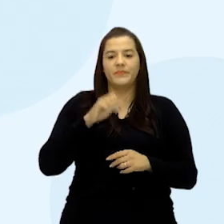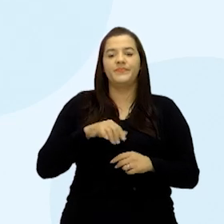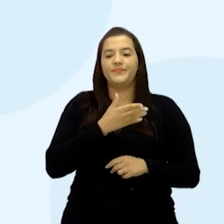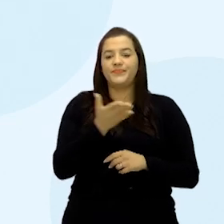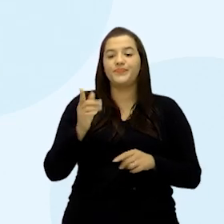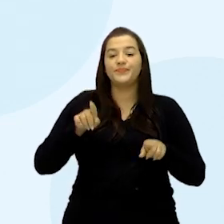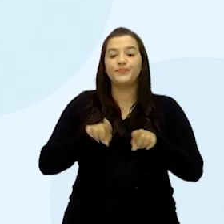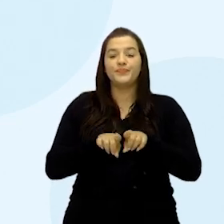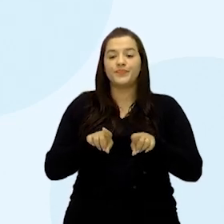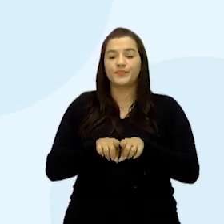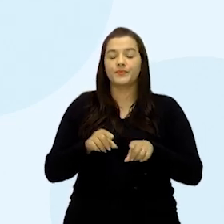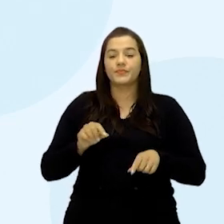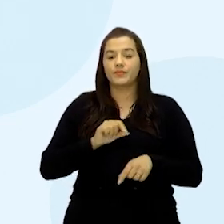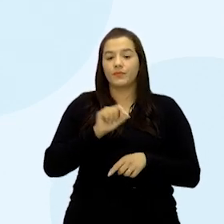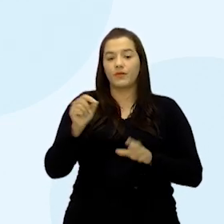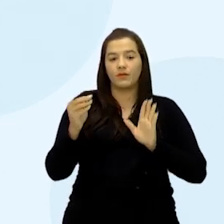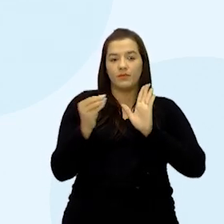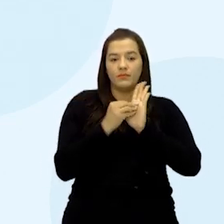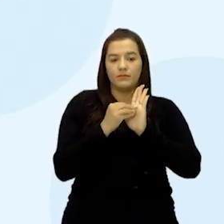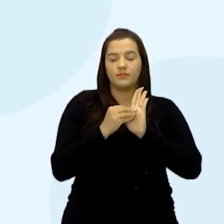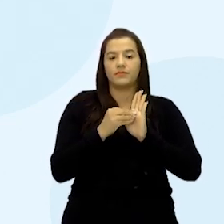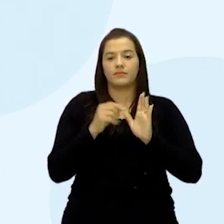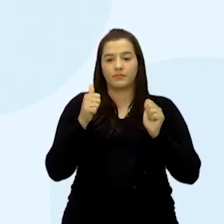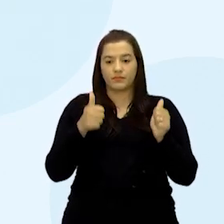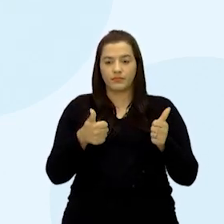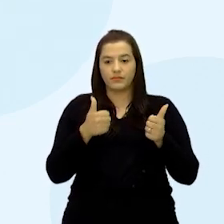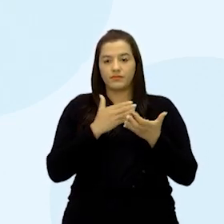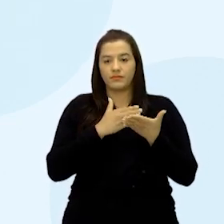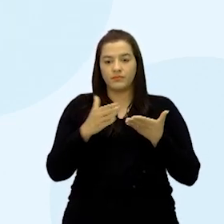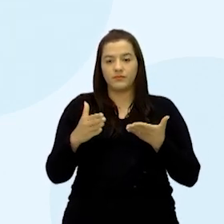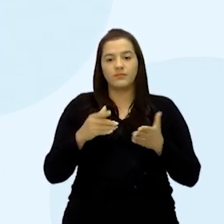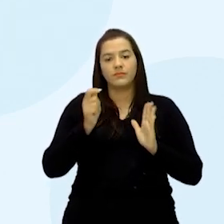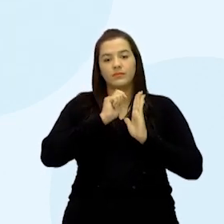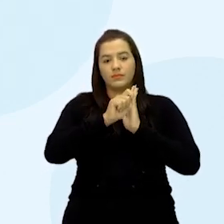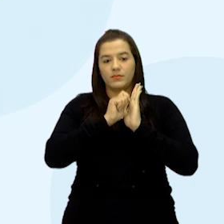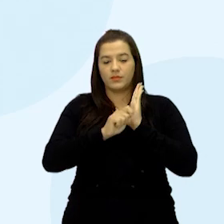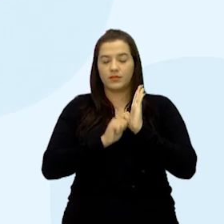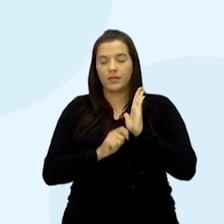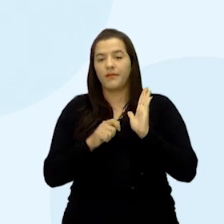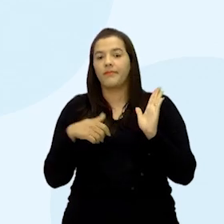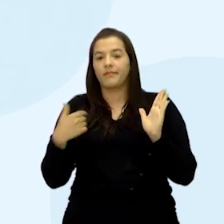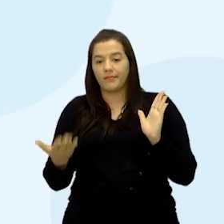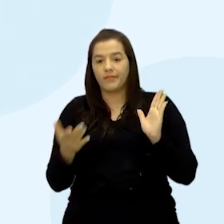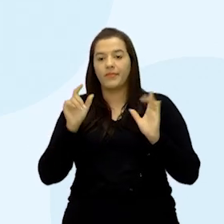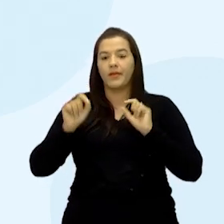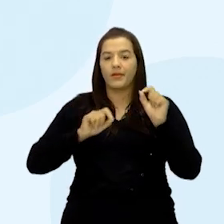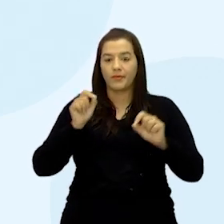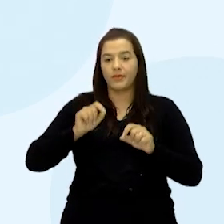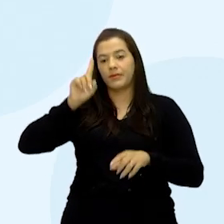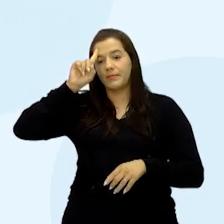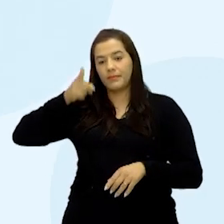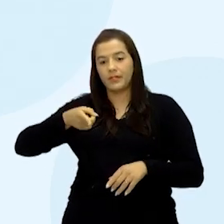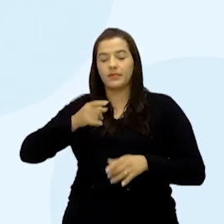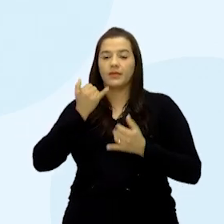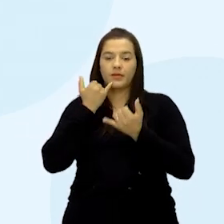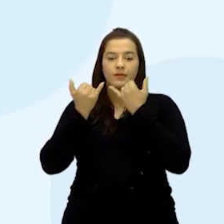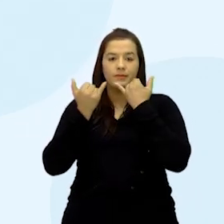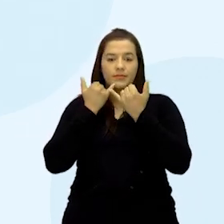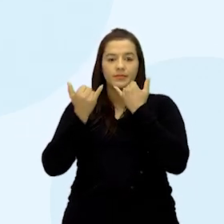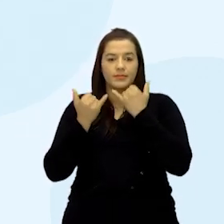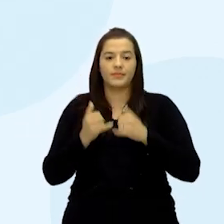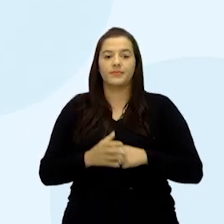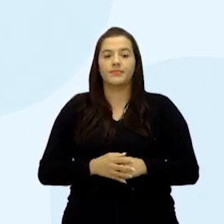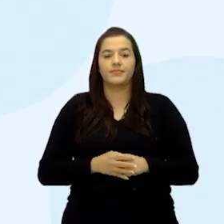com essa imagem aí, tá? Por exemplo, escreva alguma coisa, né? É a sua primeira informação. Legal. Então, a gente usa